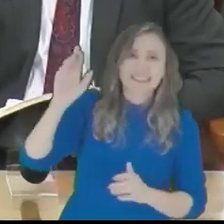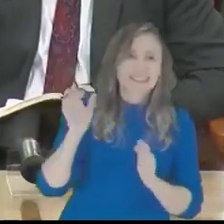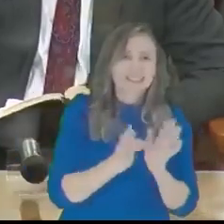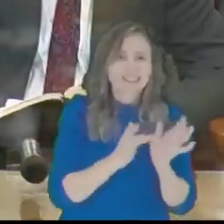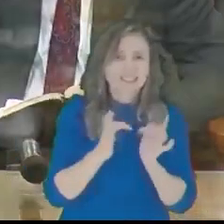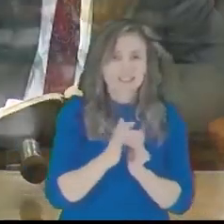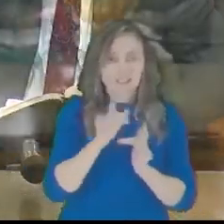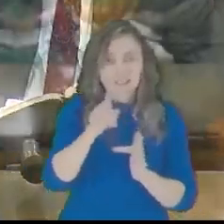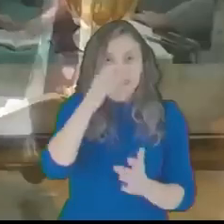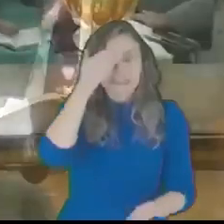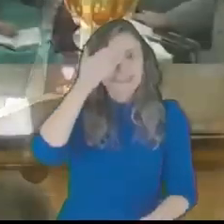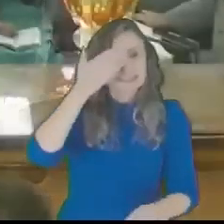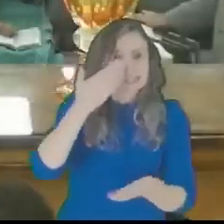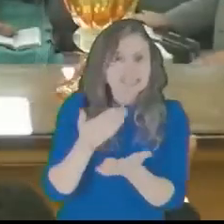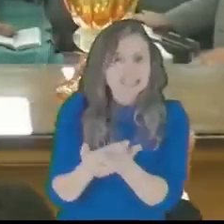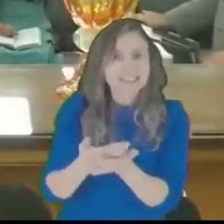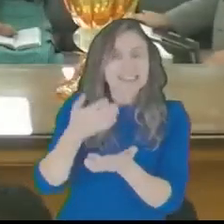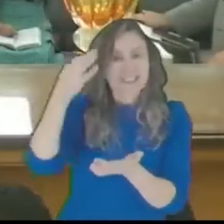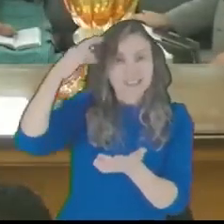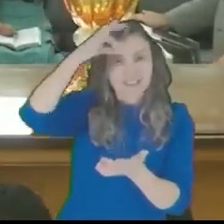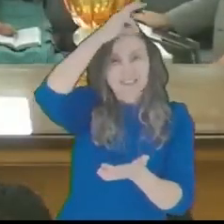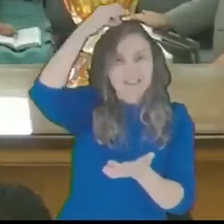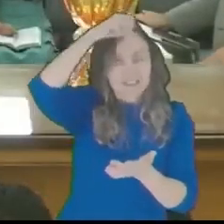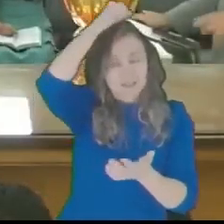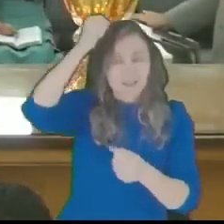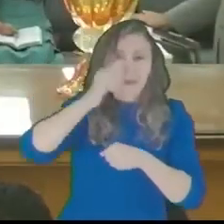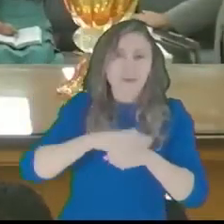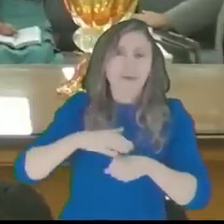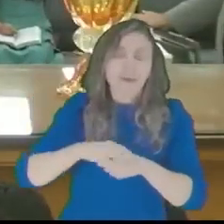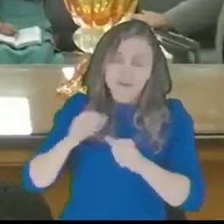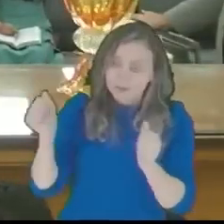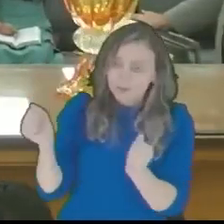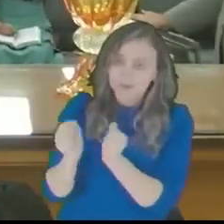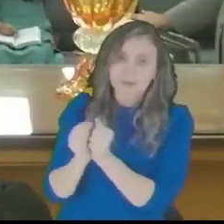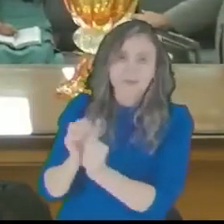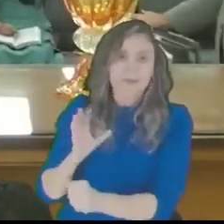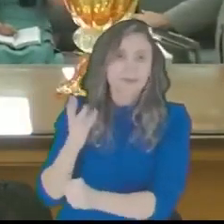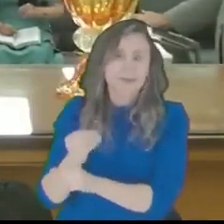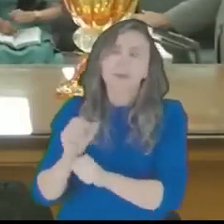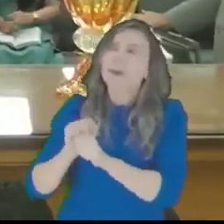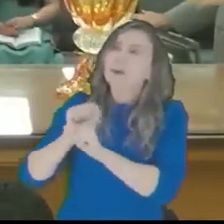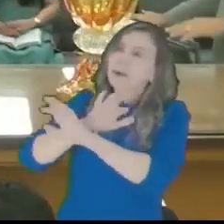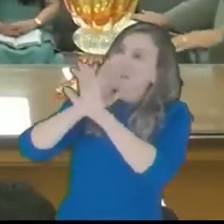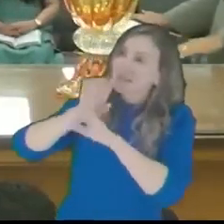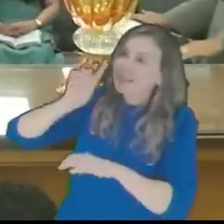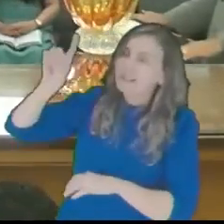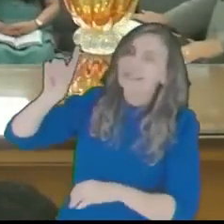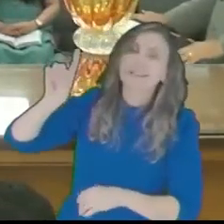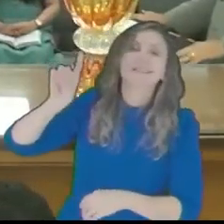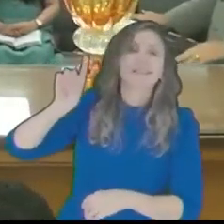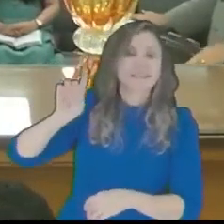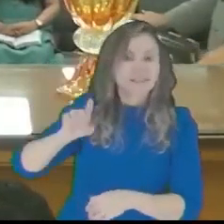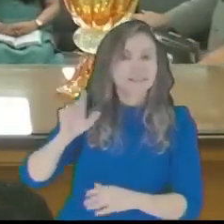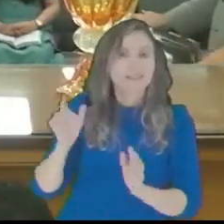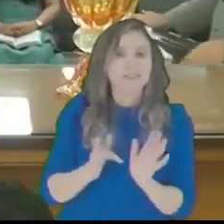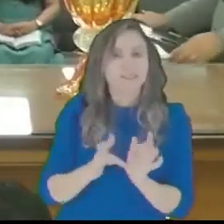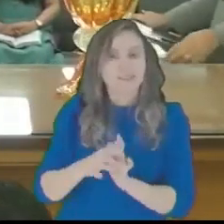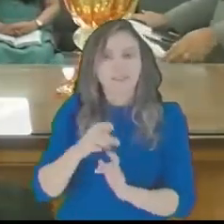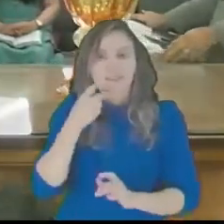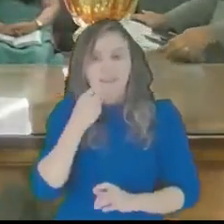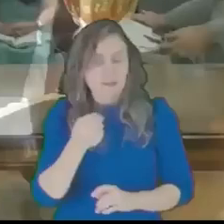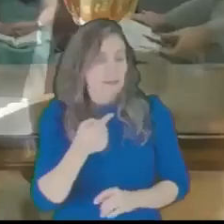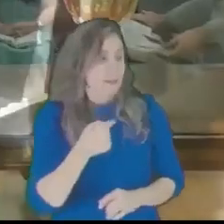crê que o Consolador está com a igreja, dê um glória para Deus mais forte. Ele disse: eu vou mandar o Paracleto,